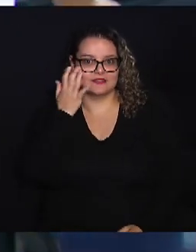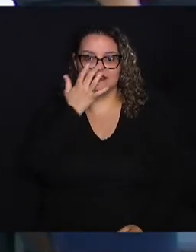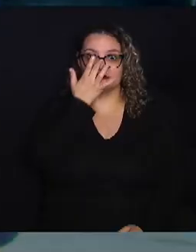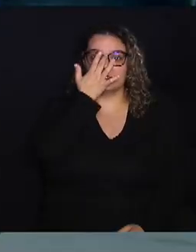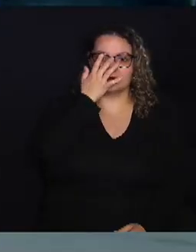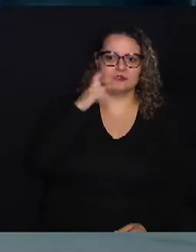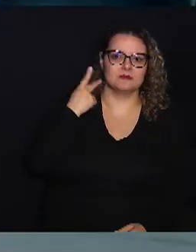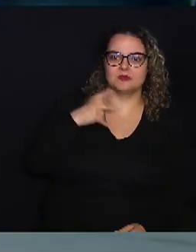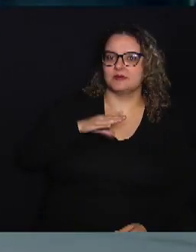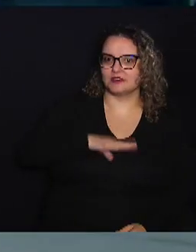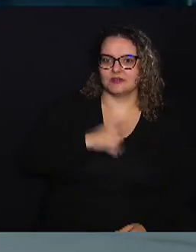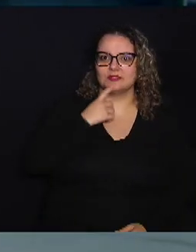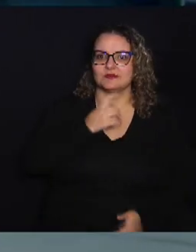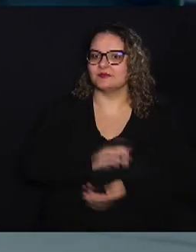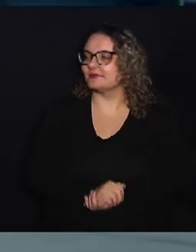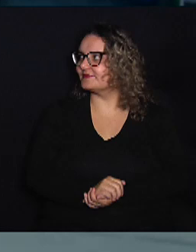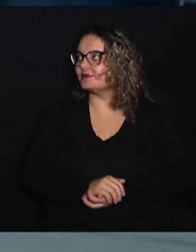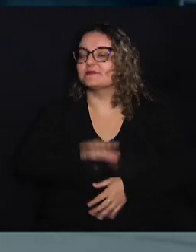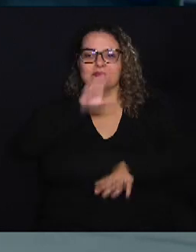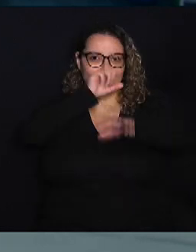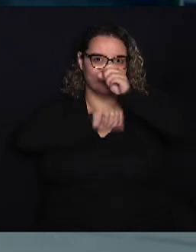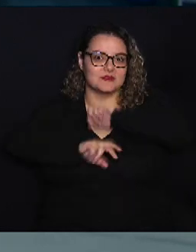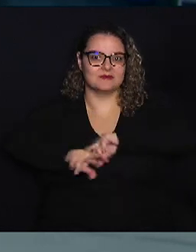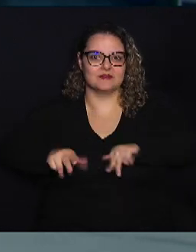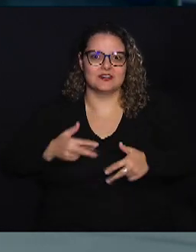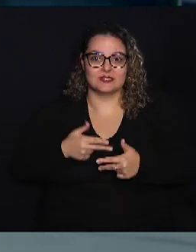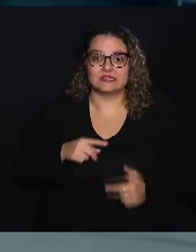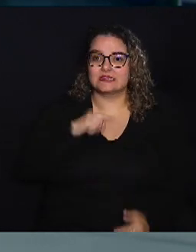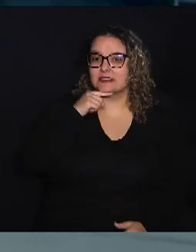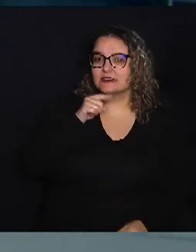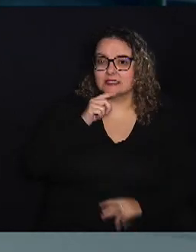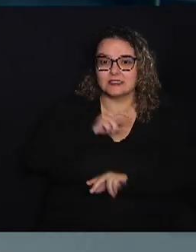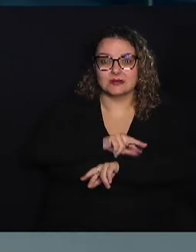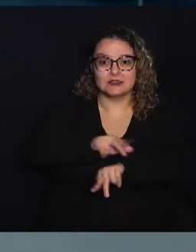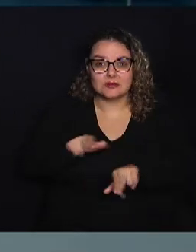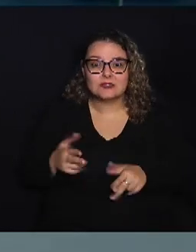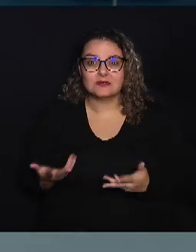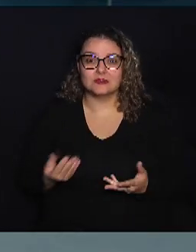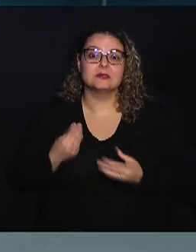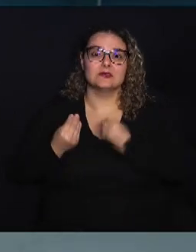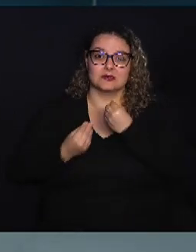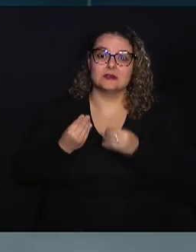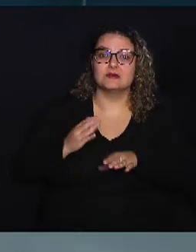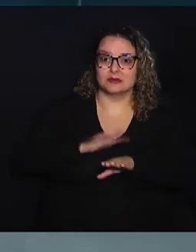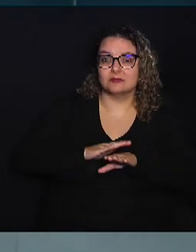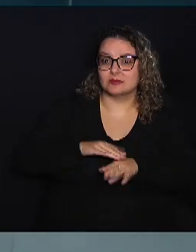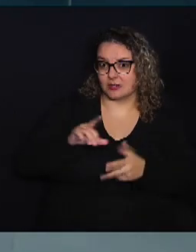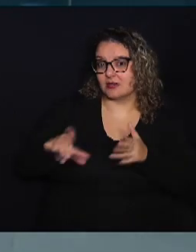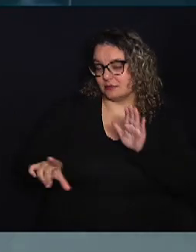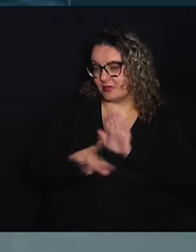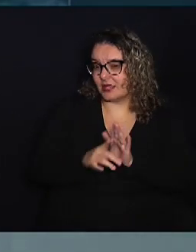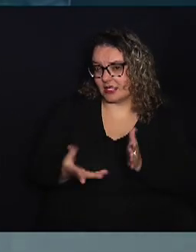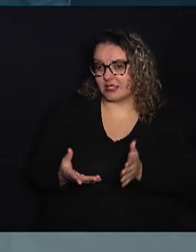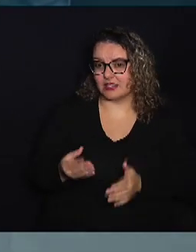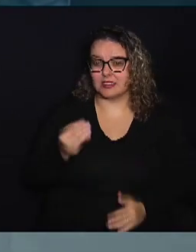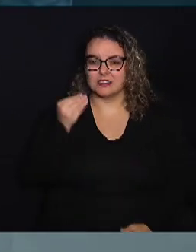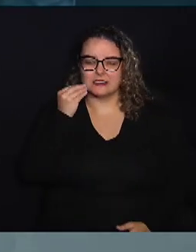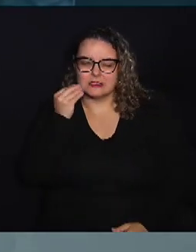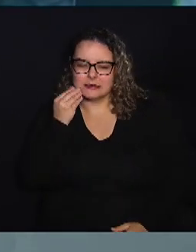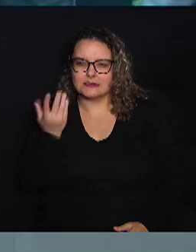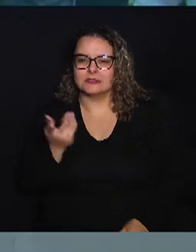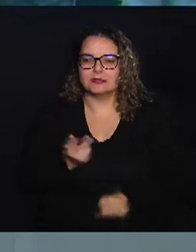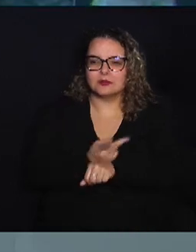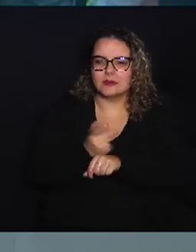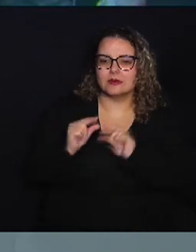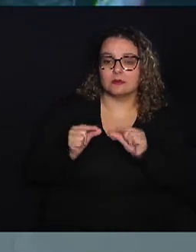de Campinas. E eu aprendi bastante, porque tinha muitas dúvidas que eu tinha sobre como funcionavam as leis e tal, porque a gente tenta procurar um pouco, mas tem coisas que eu